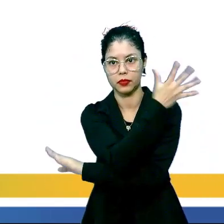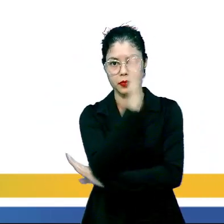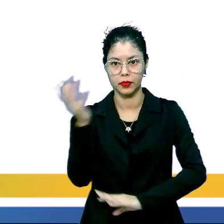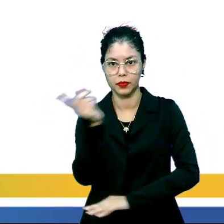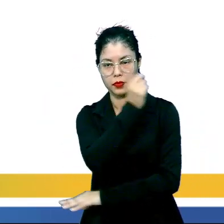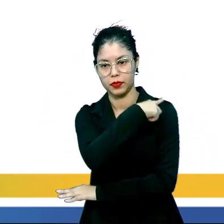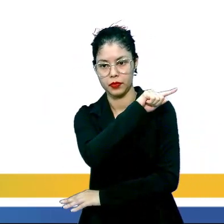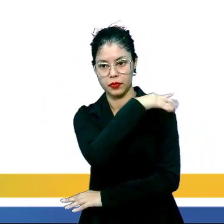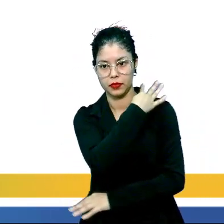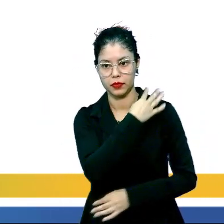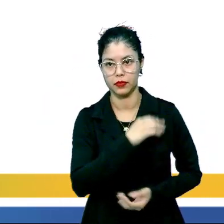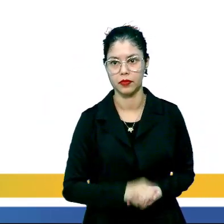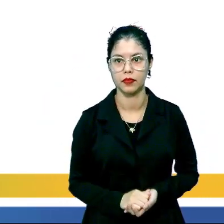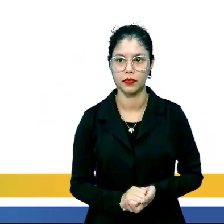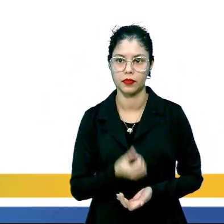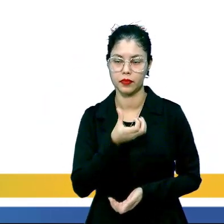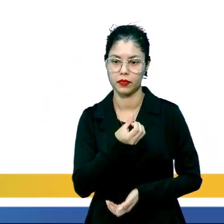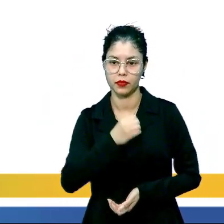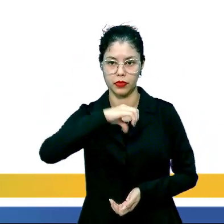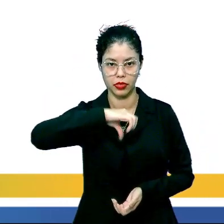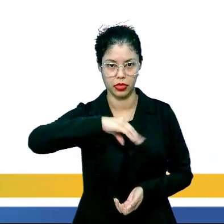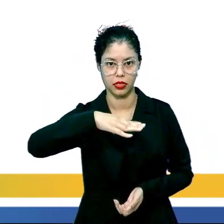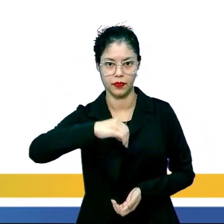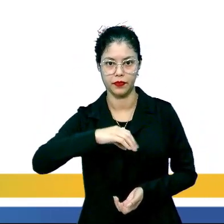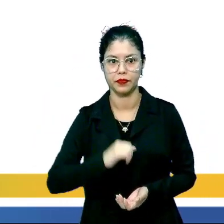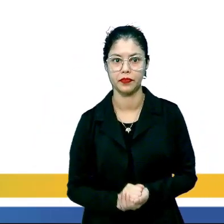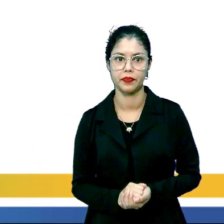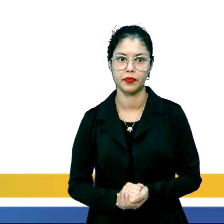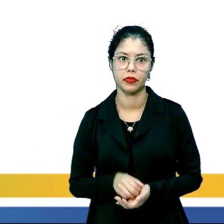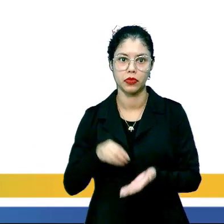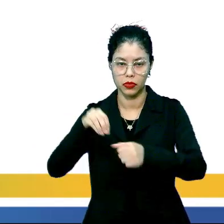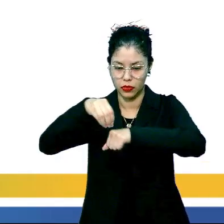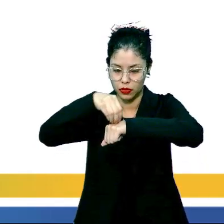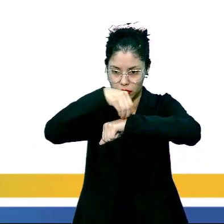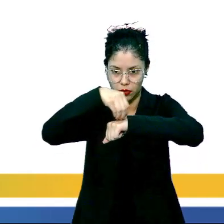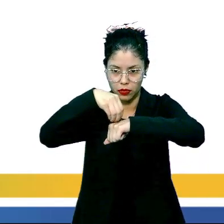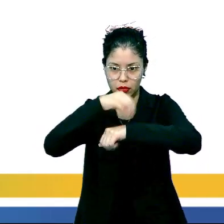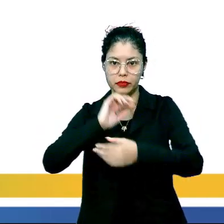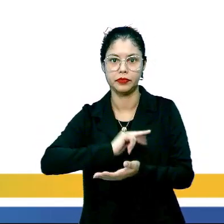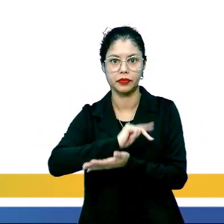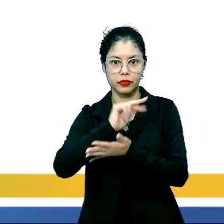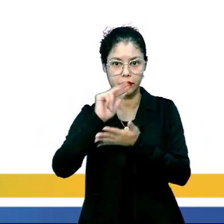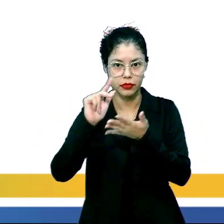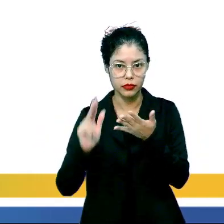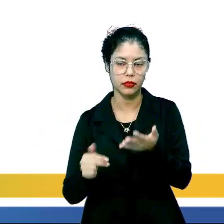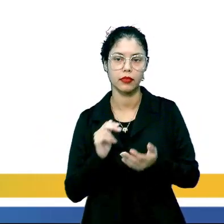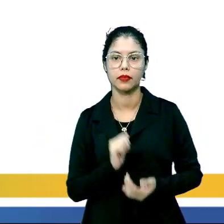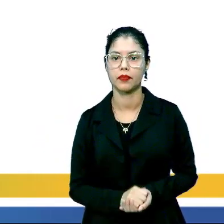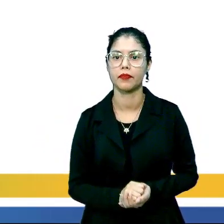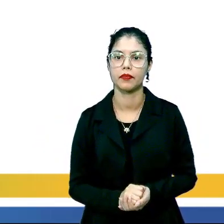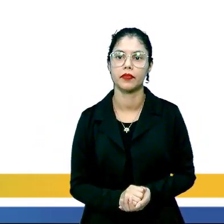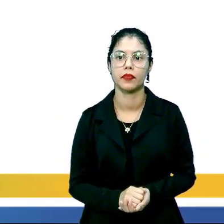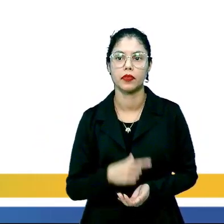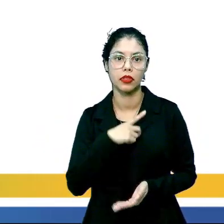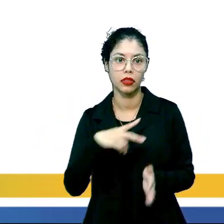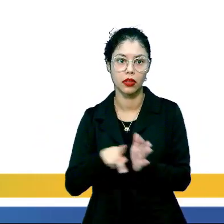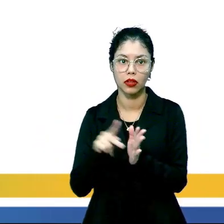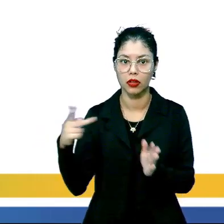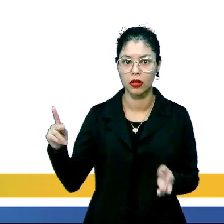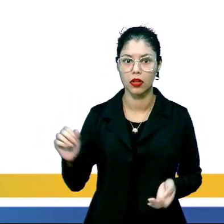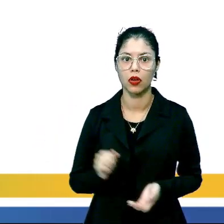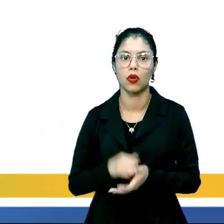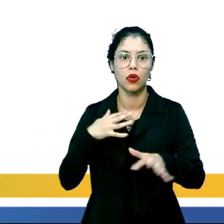página 90. Diz assim: os carrinhos de brinquedo podem ser de vários tipos, dentre eles